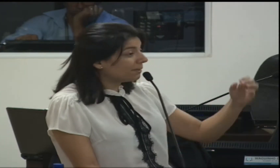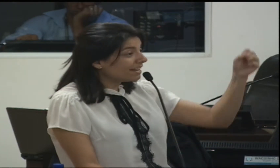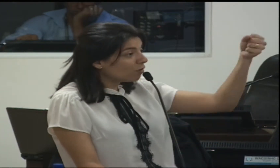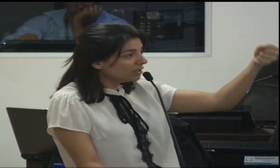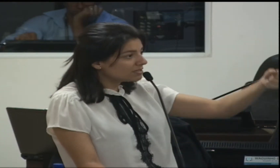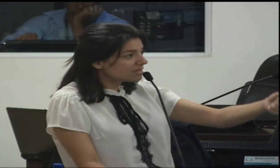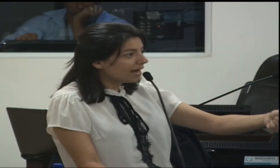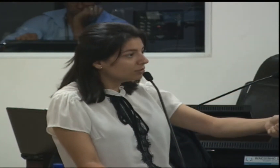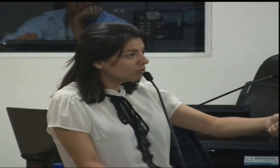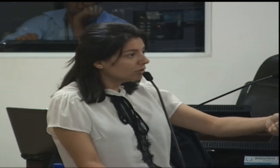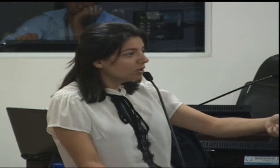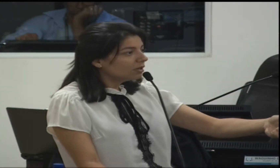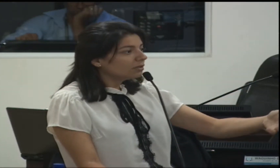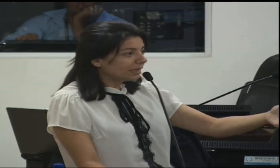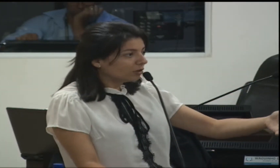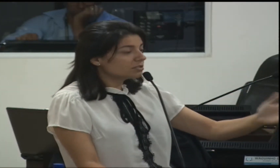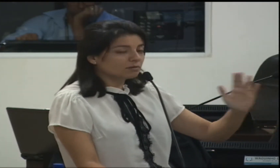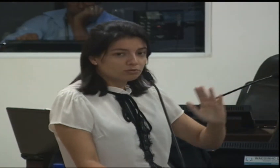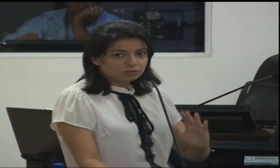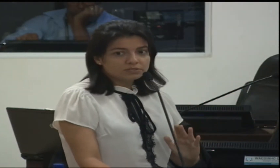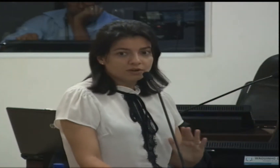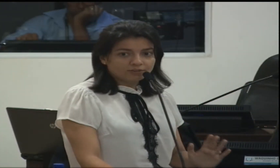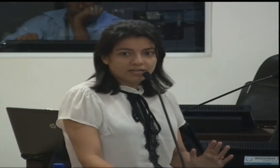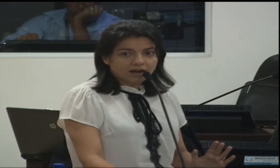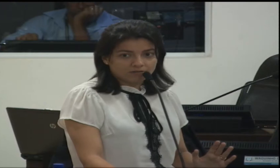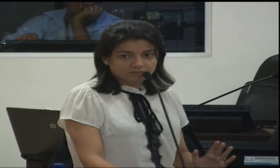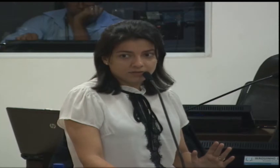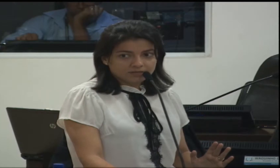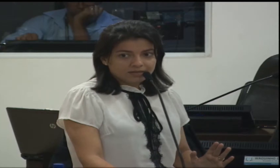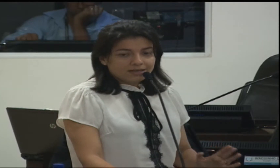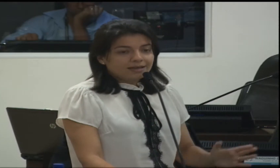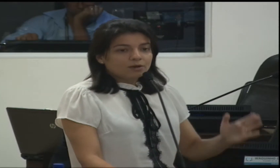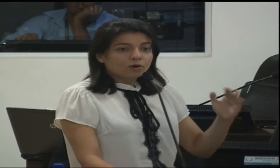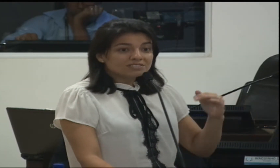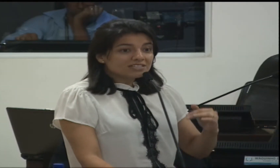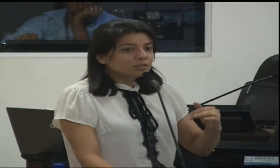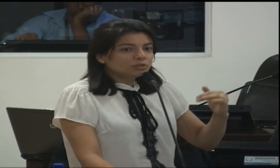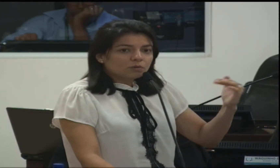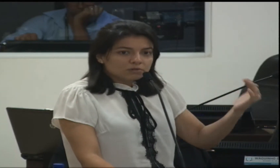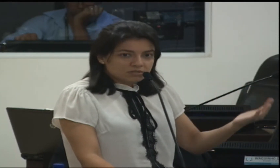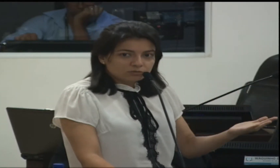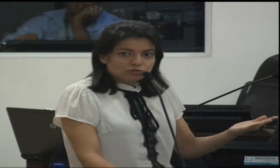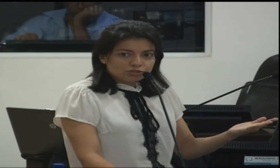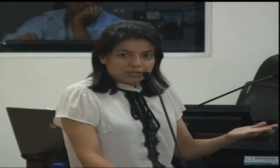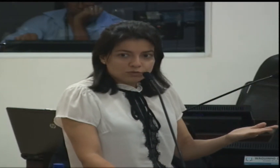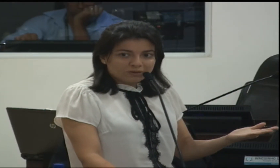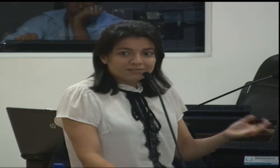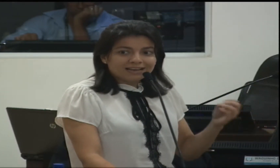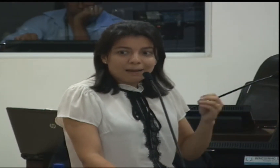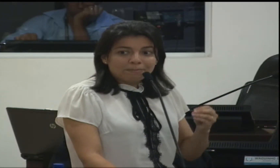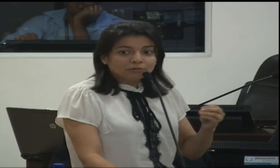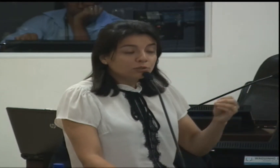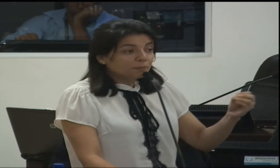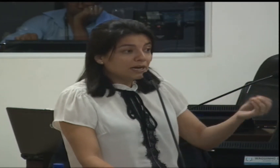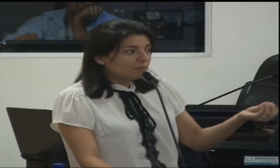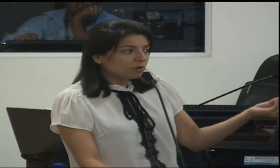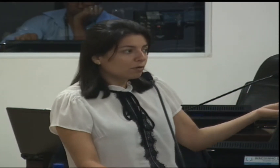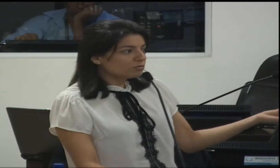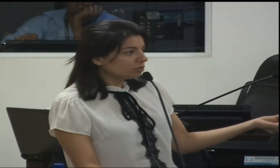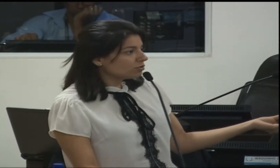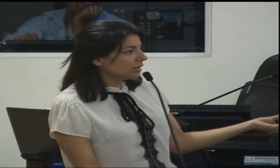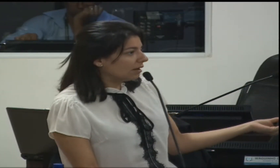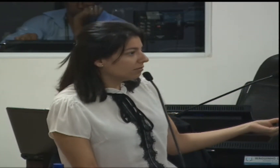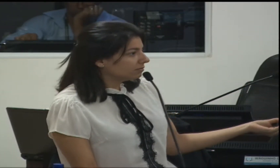humana preconizado na nossa Constituição Federal. Gostando ou não gostando de direitos humanos, ela é a pauta do